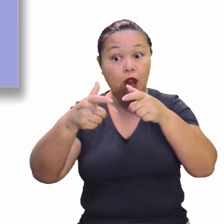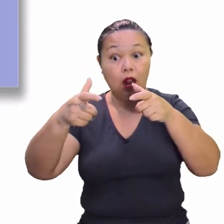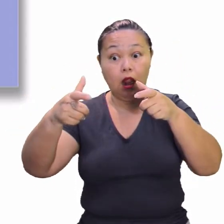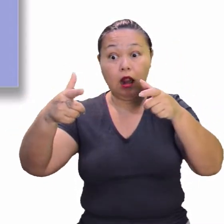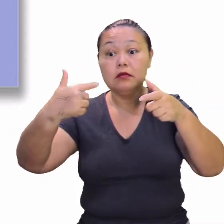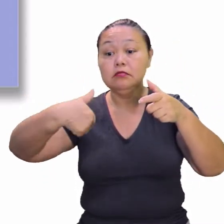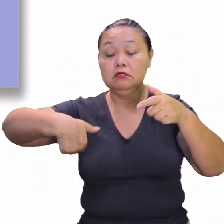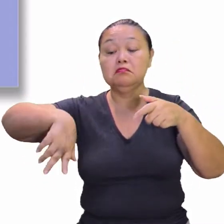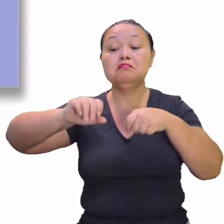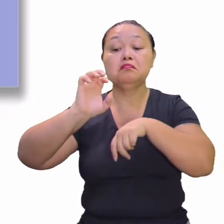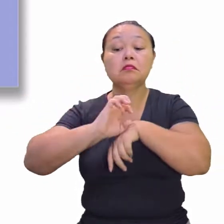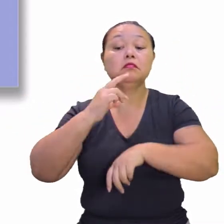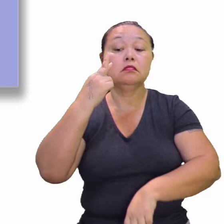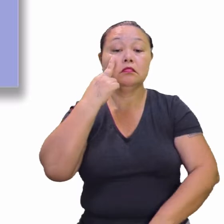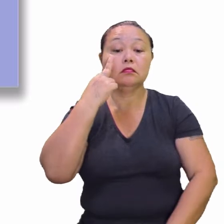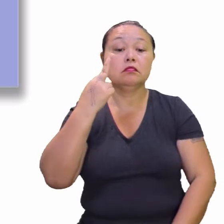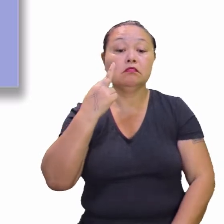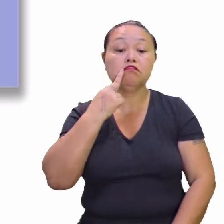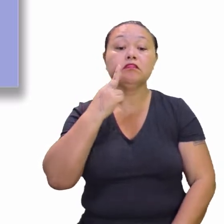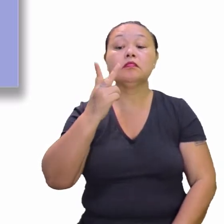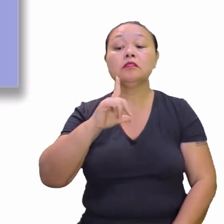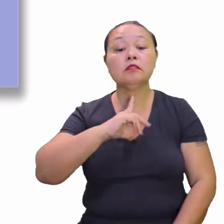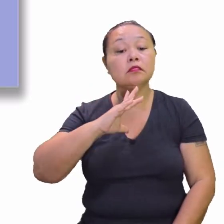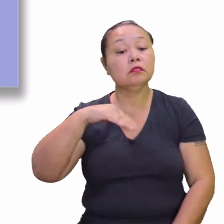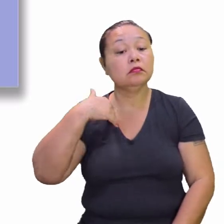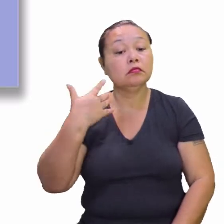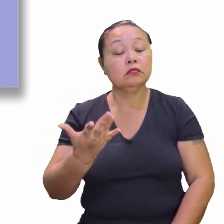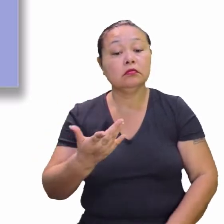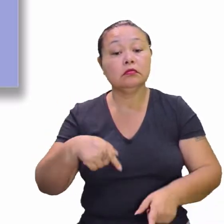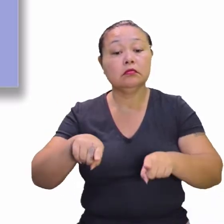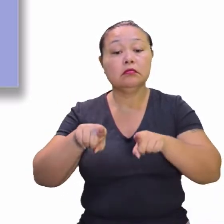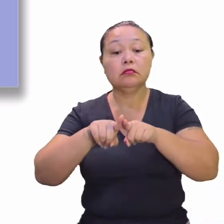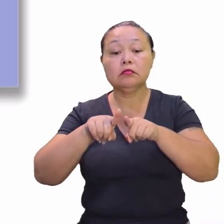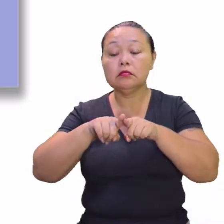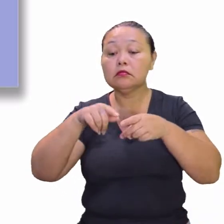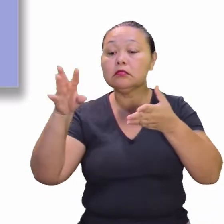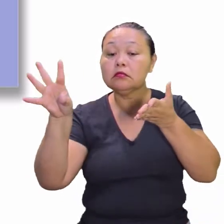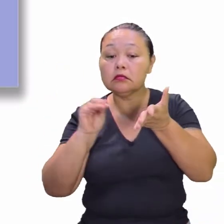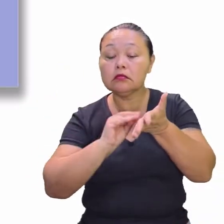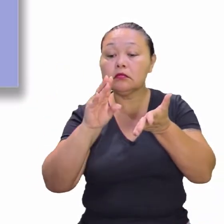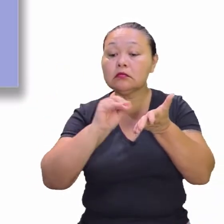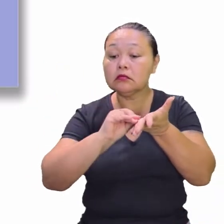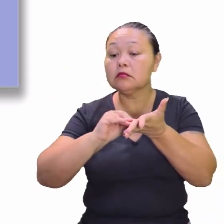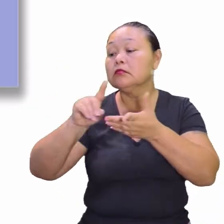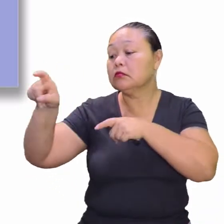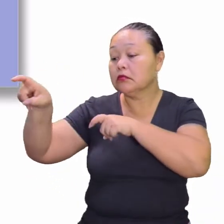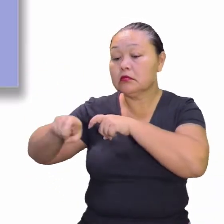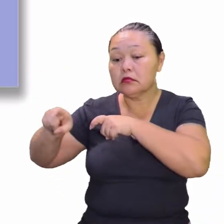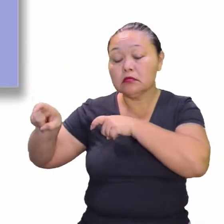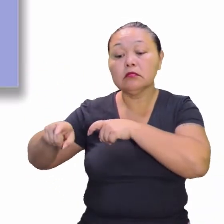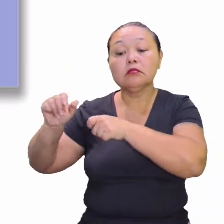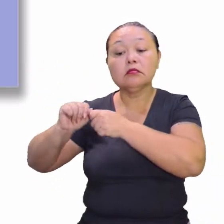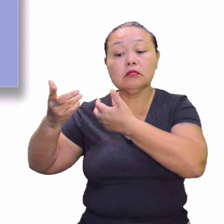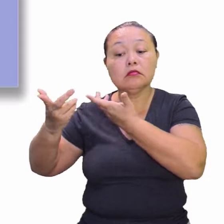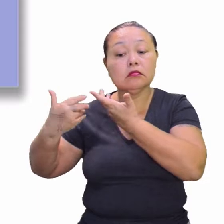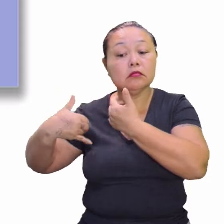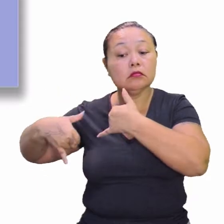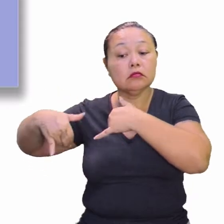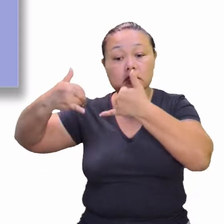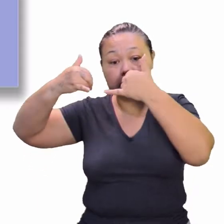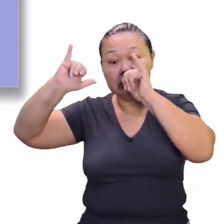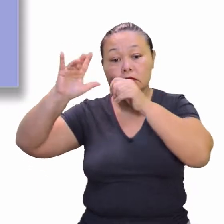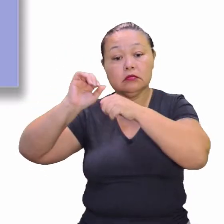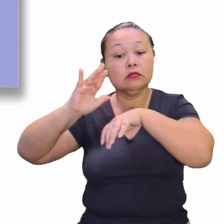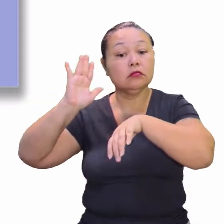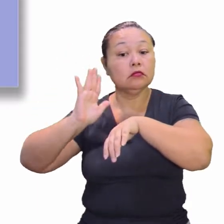estado de Rondônia, o sistema extensivo. Vamos falar sobre o censo agropecuário do estado,